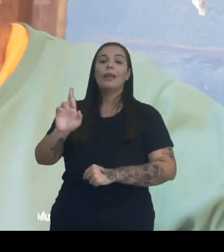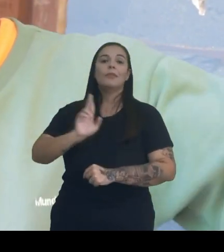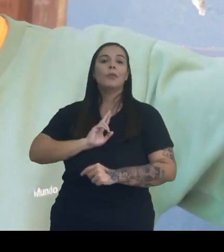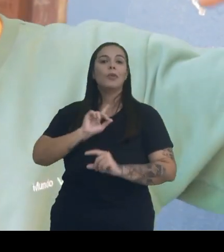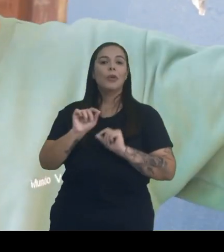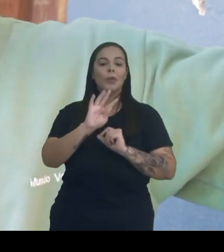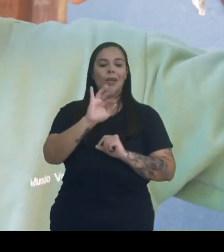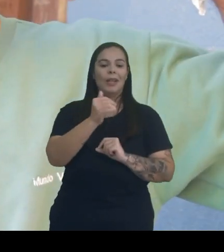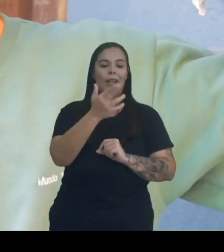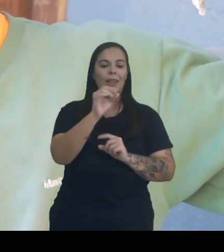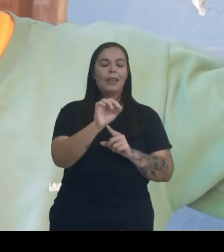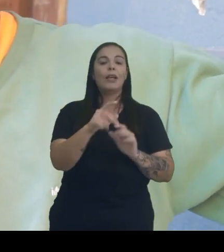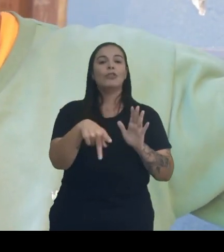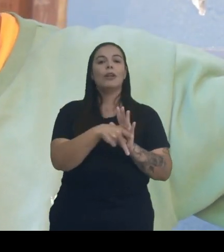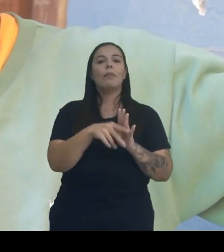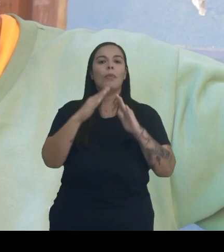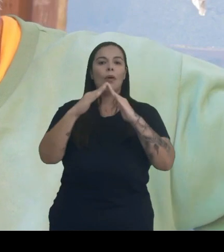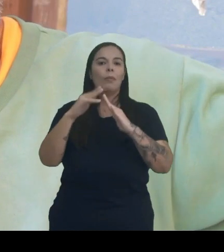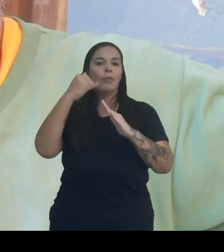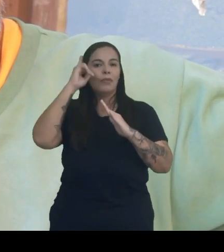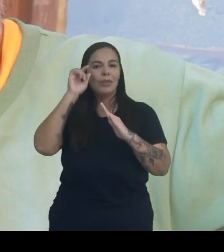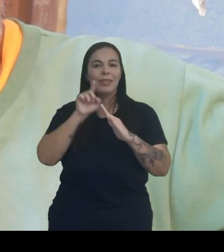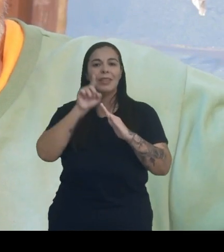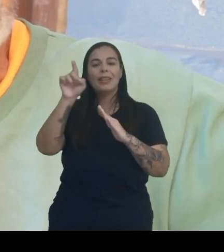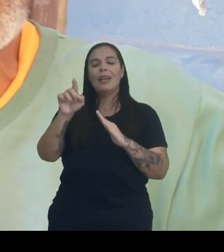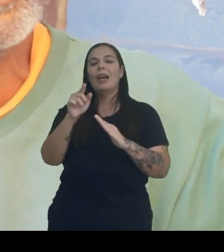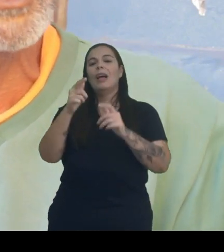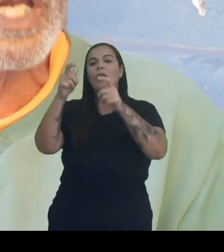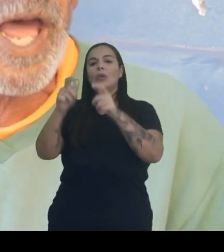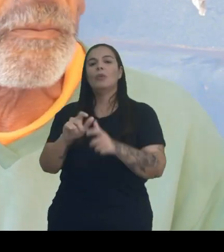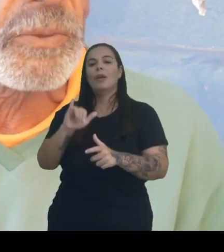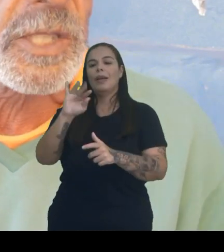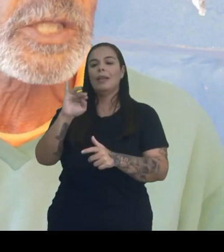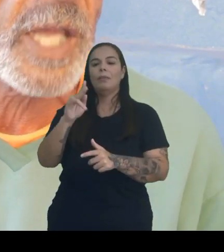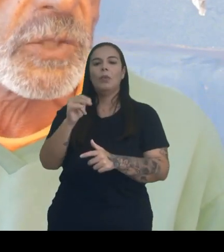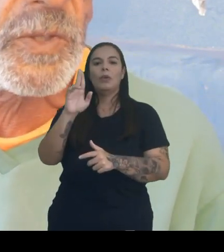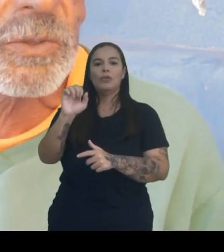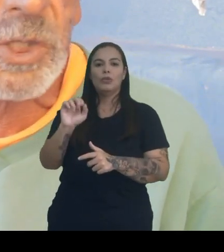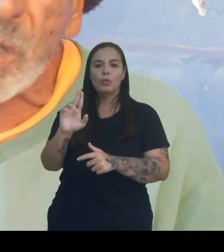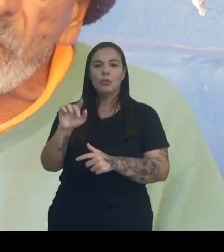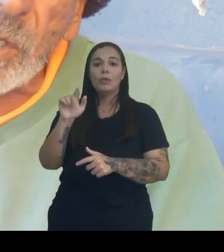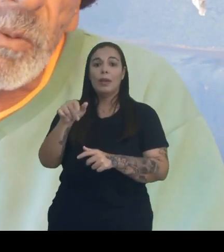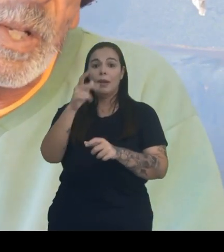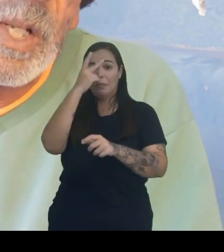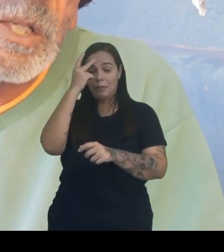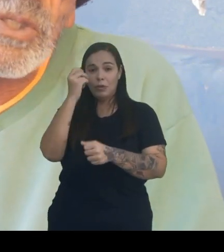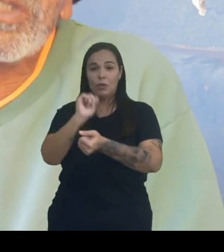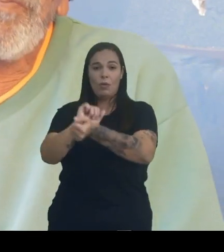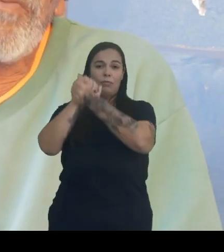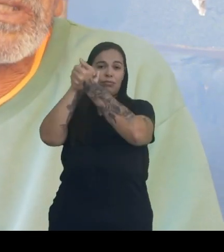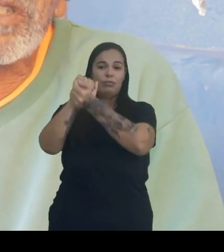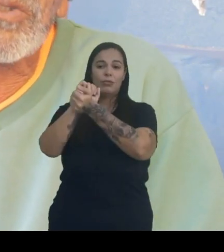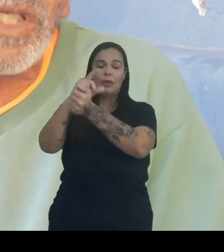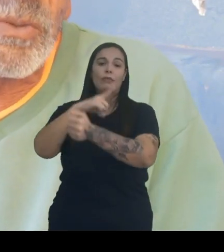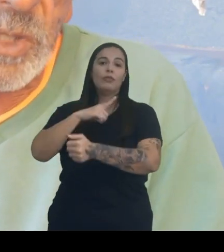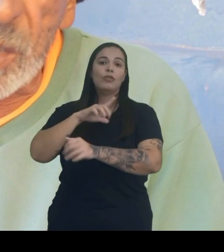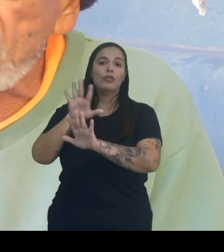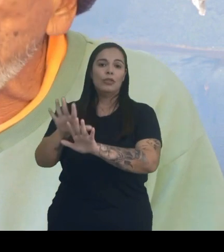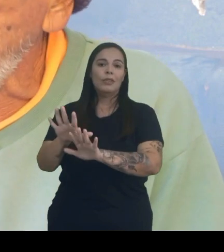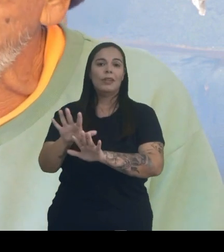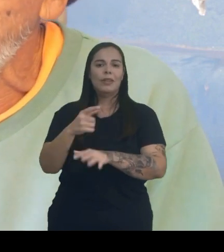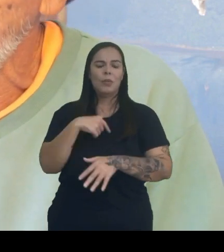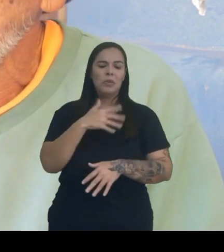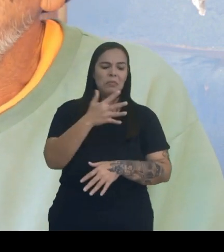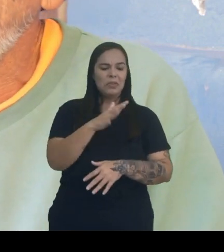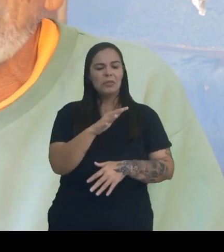eram de uma fazenda que tinha lá em Itaipuaçu, dos escravos. Esses tachos veio dos escravos. Então, se eu disser para você que isso tem